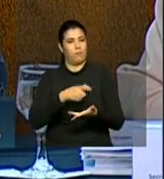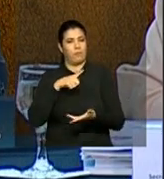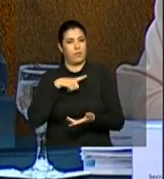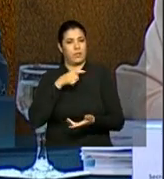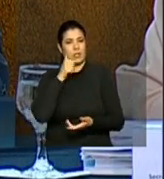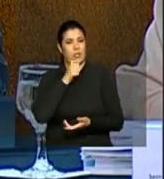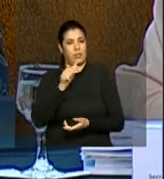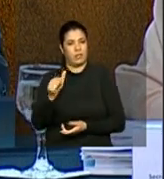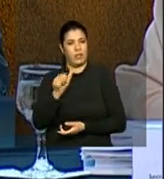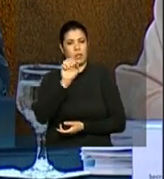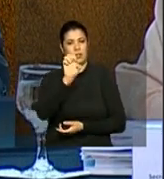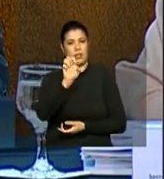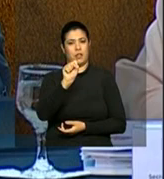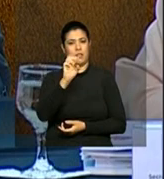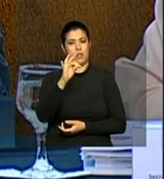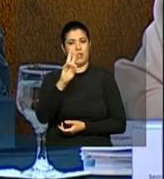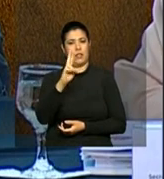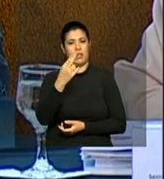Ster